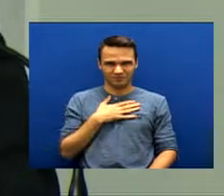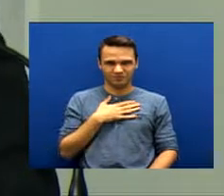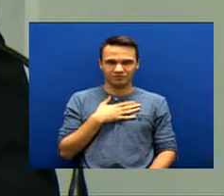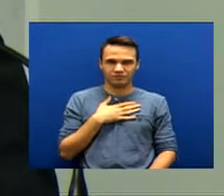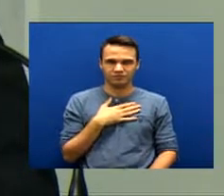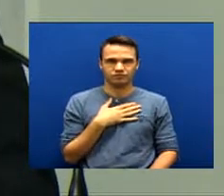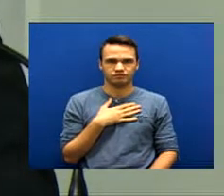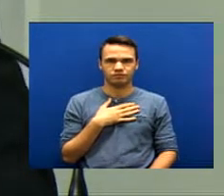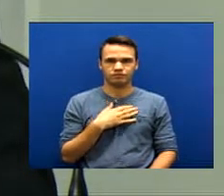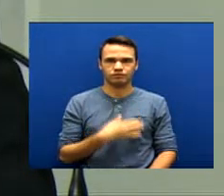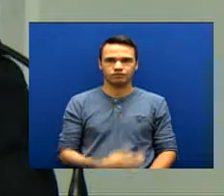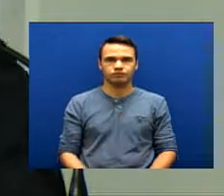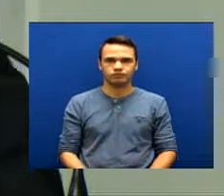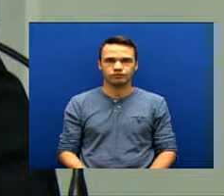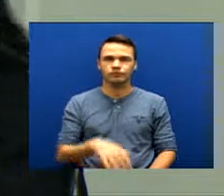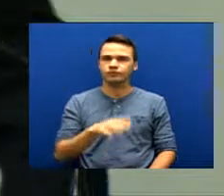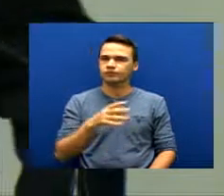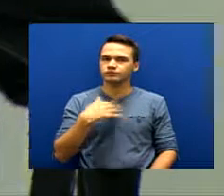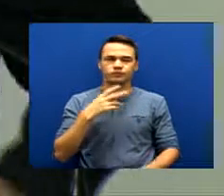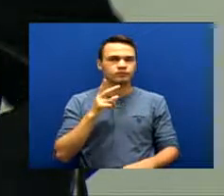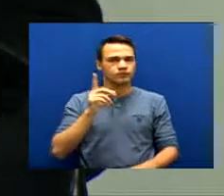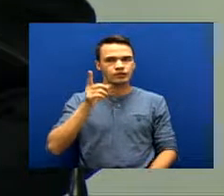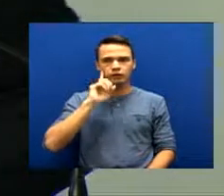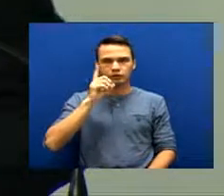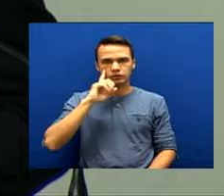diante da notícia que não gostaríamos de ouvir,